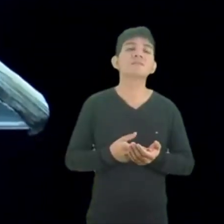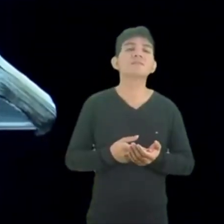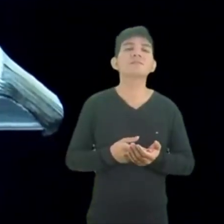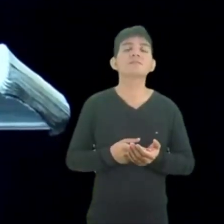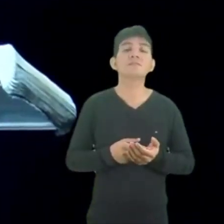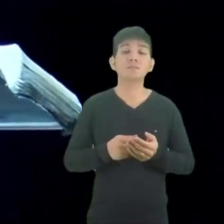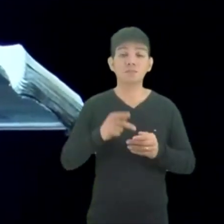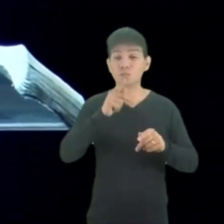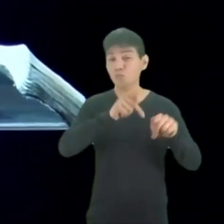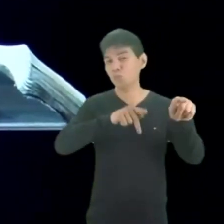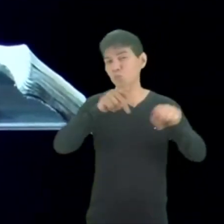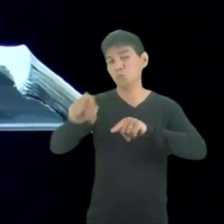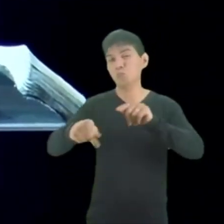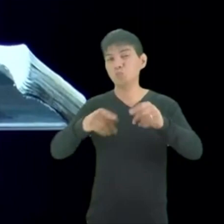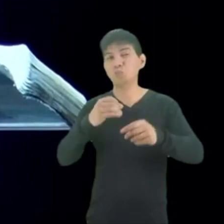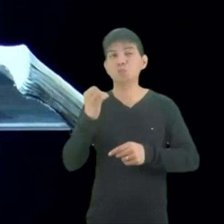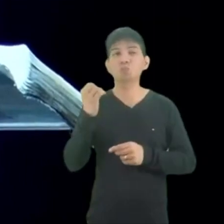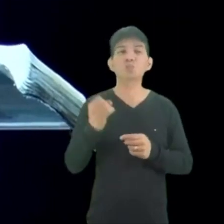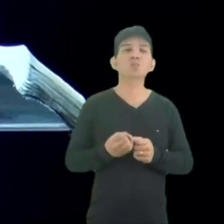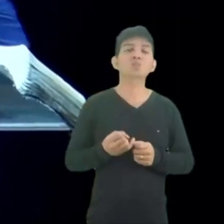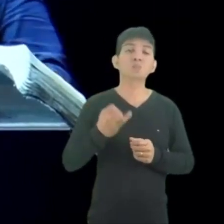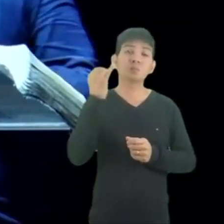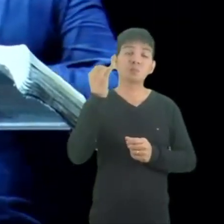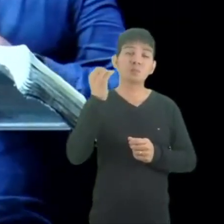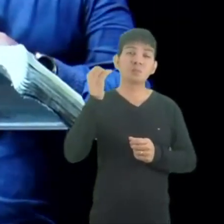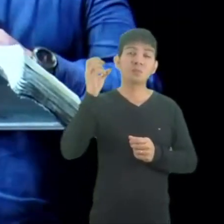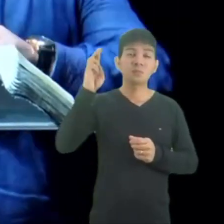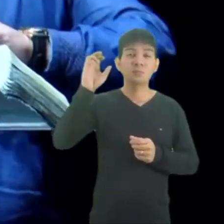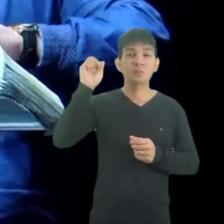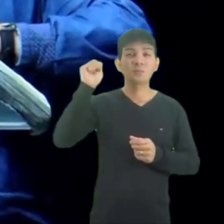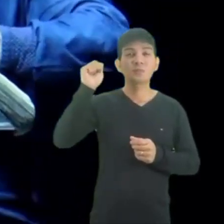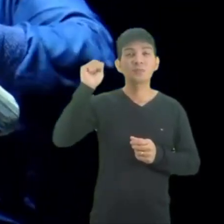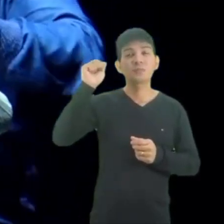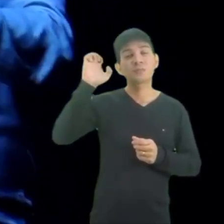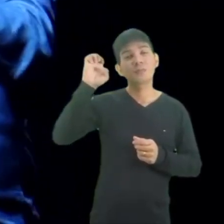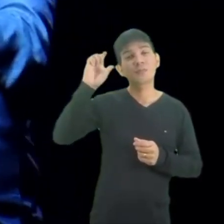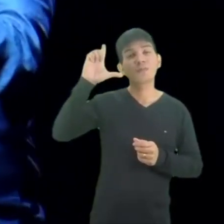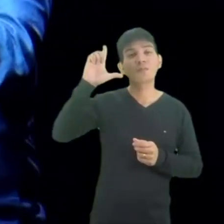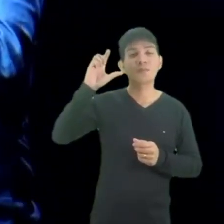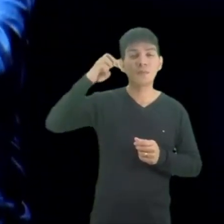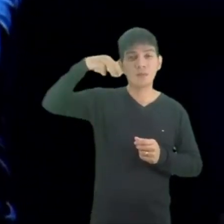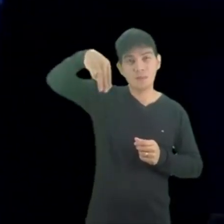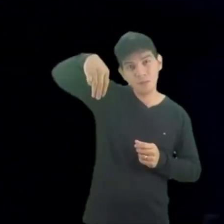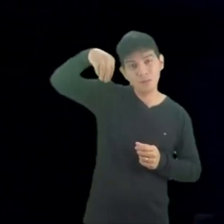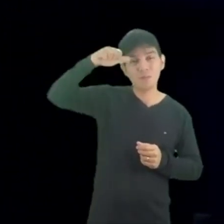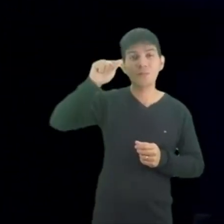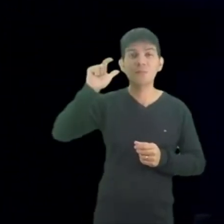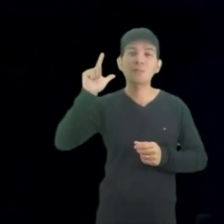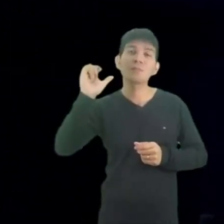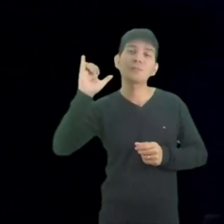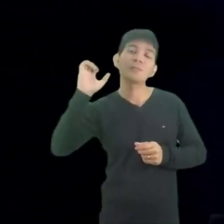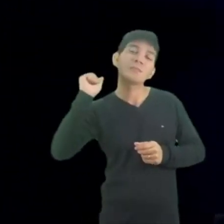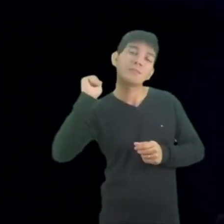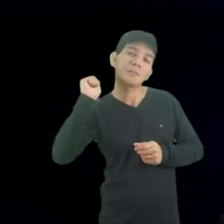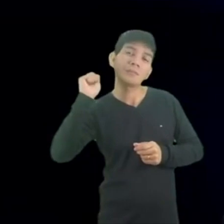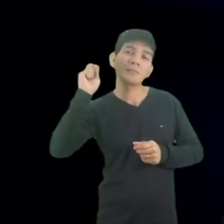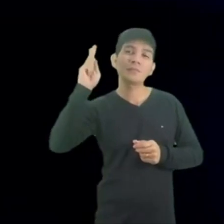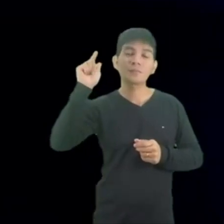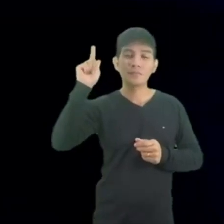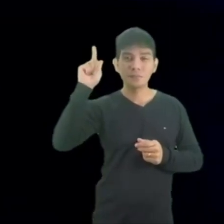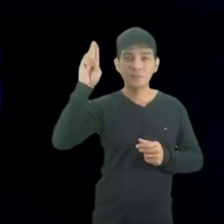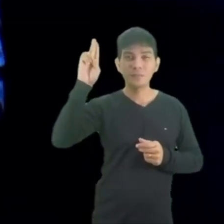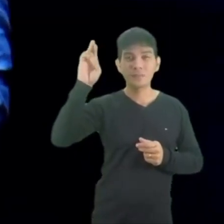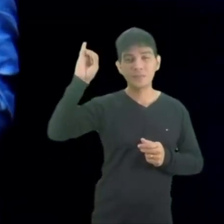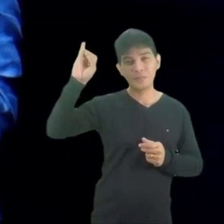um povo, o povo de Israel. Está lá em Malaquias capítulo 3, verso 13 ao verso 18.